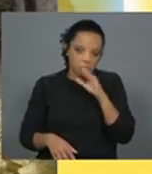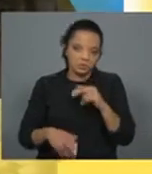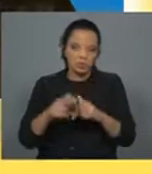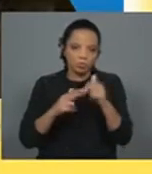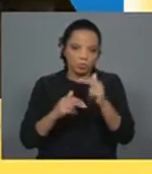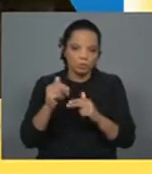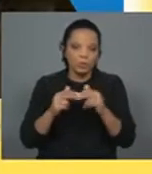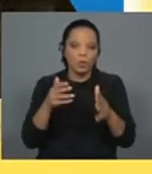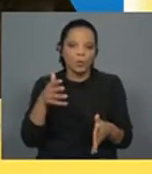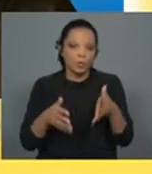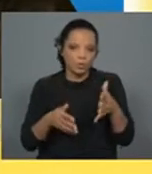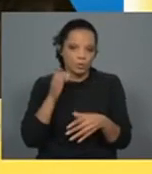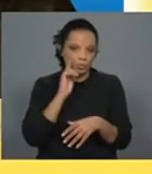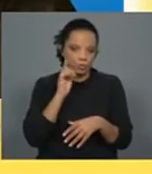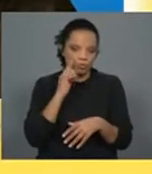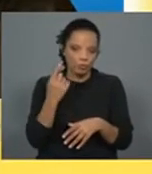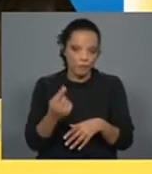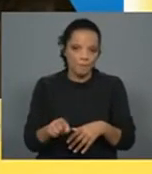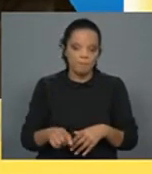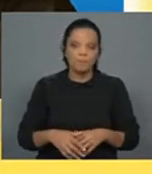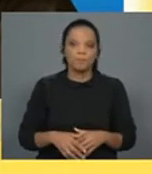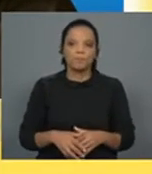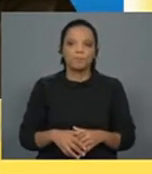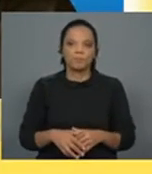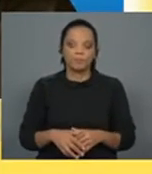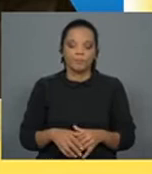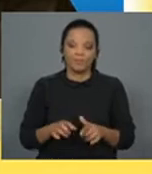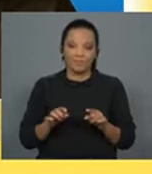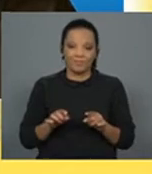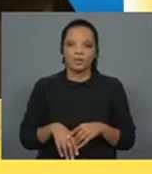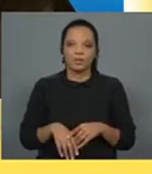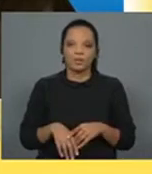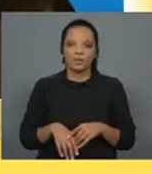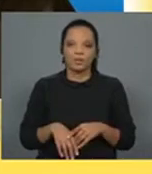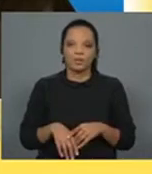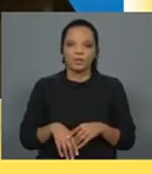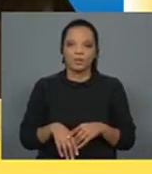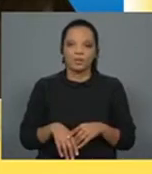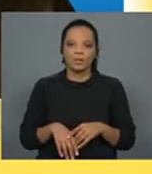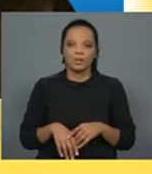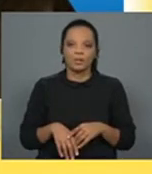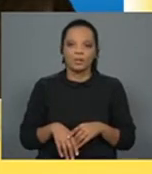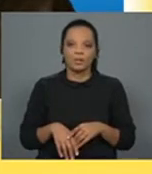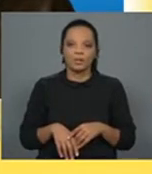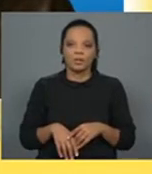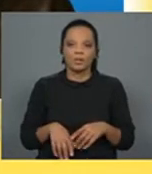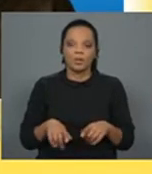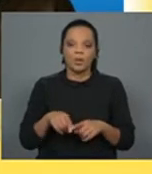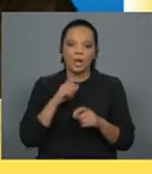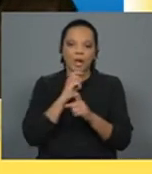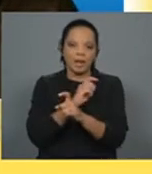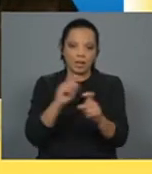importantes. E isso é precisamente o conceito de alerta sísmico